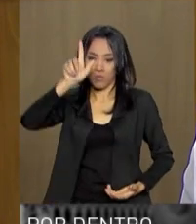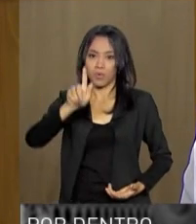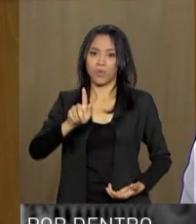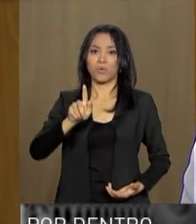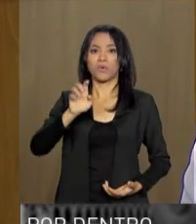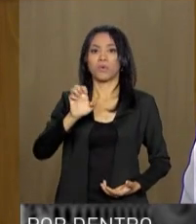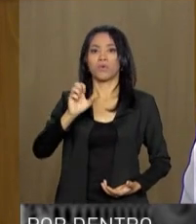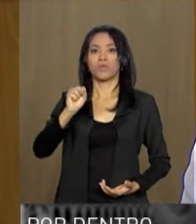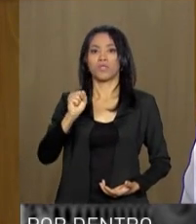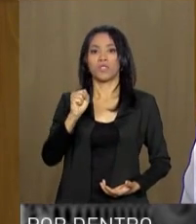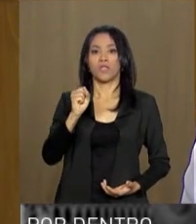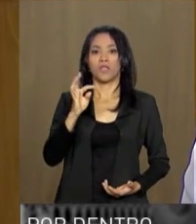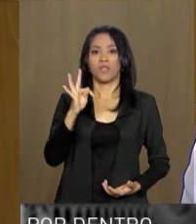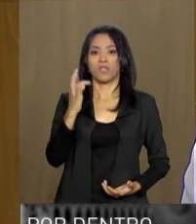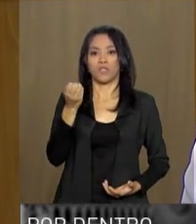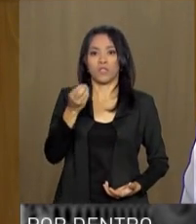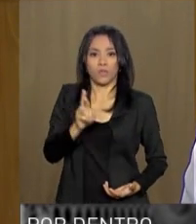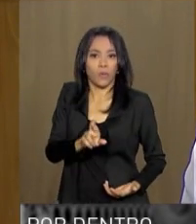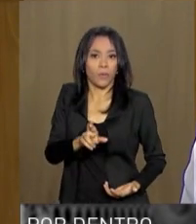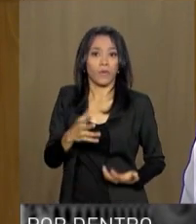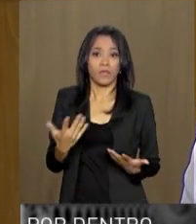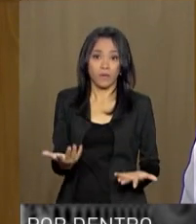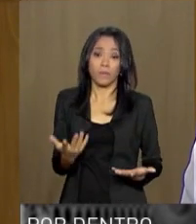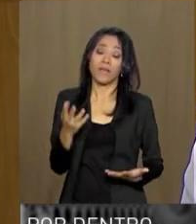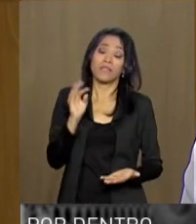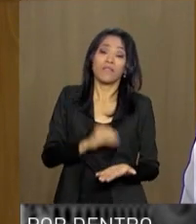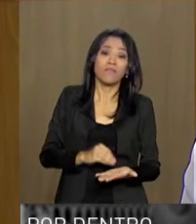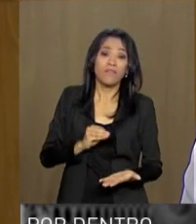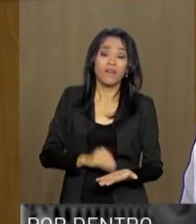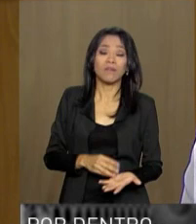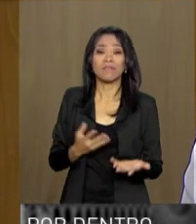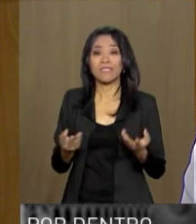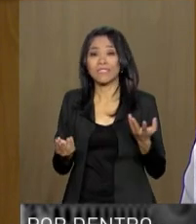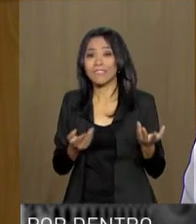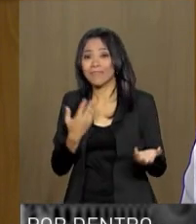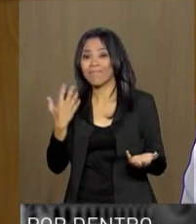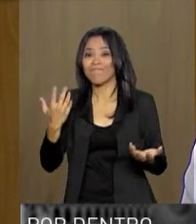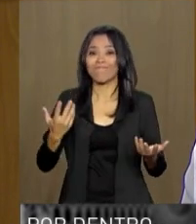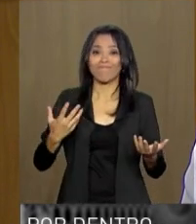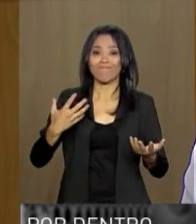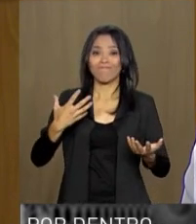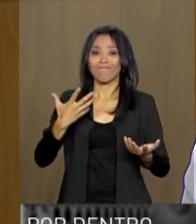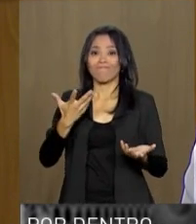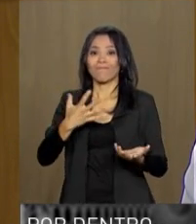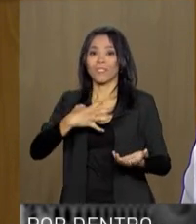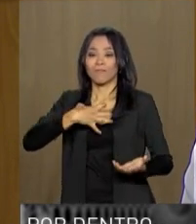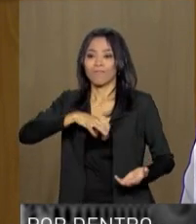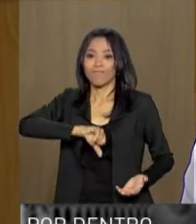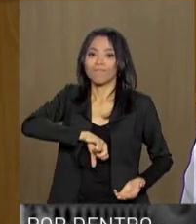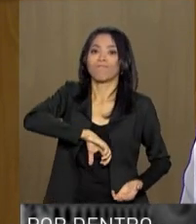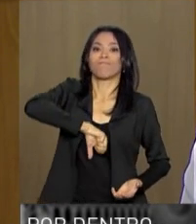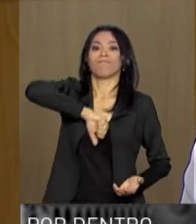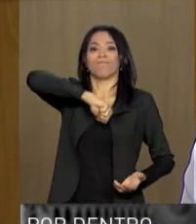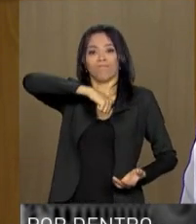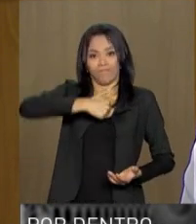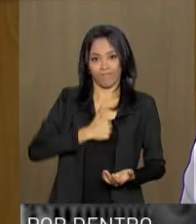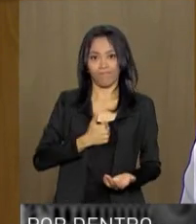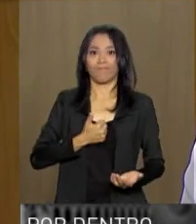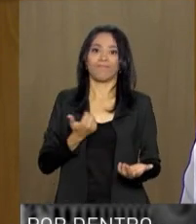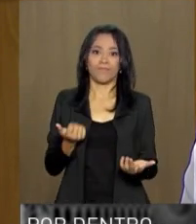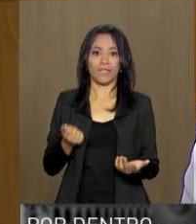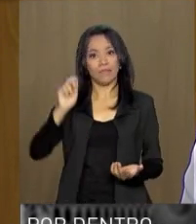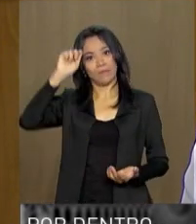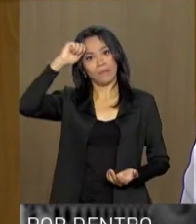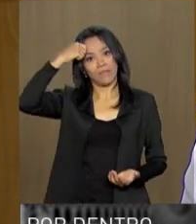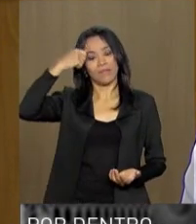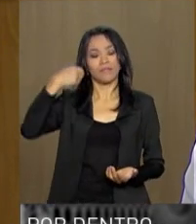invisibilidade do negro no brasil faz com que é nós não sejamos representados altura é da nossa quantidade